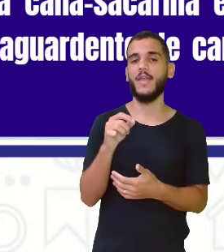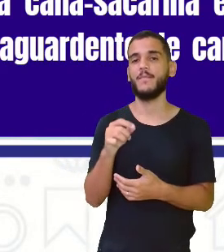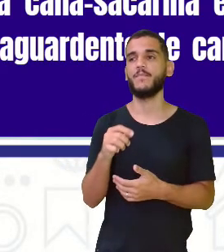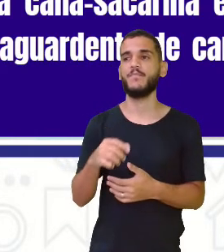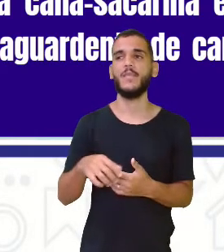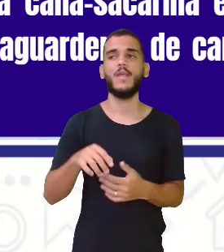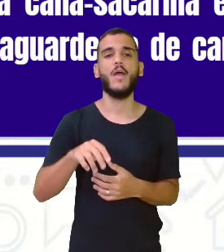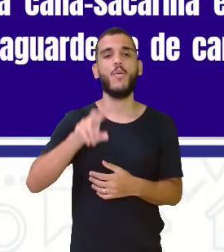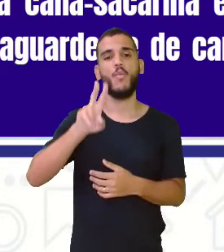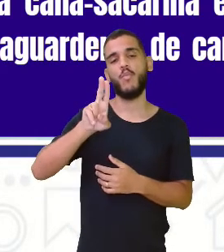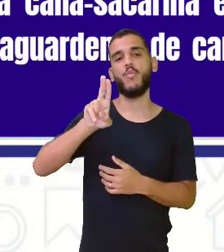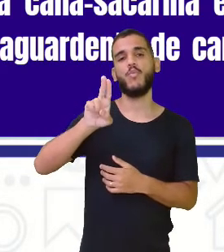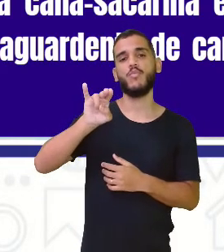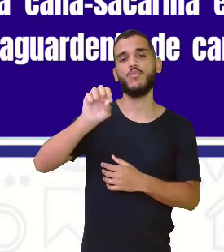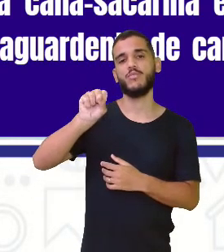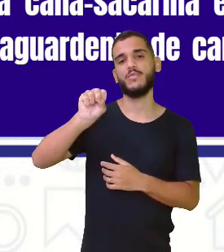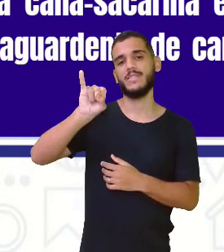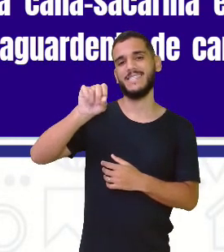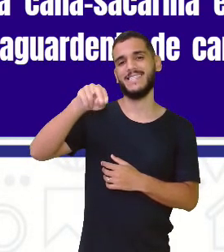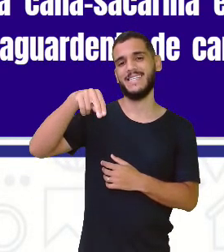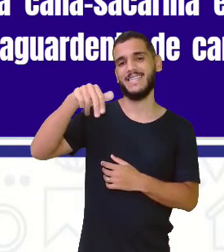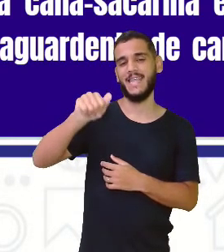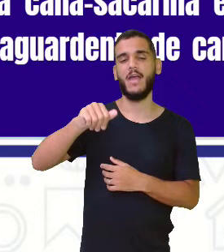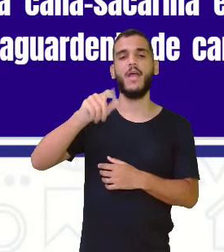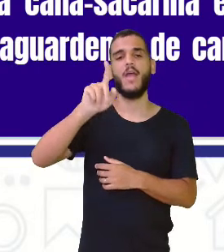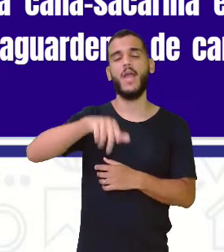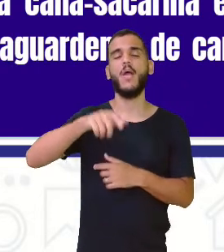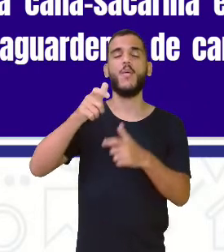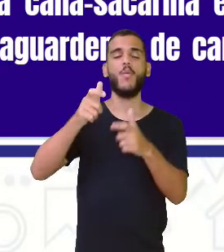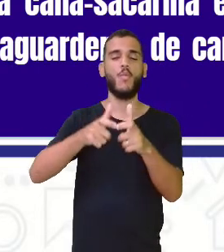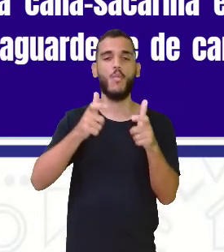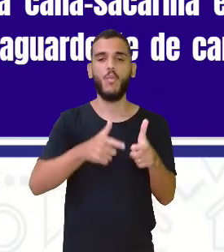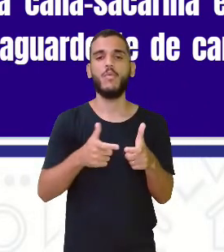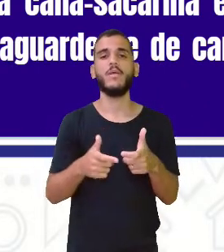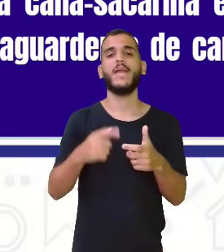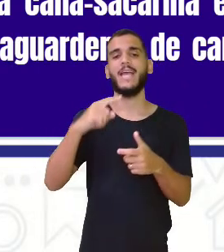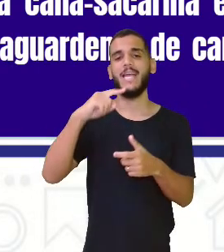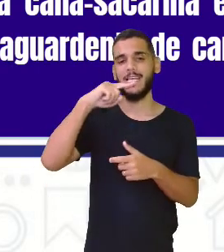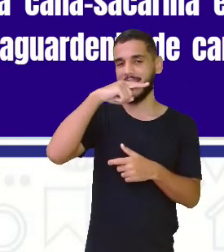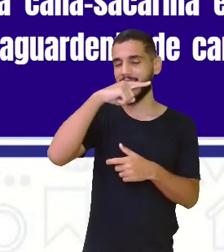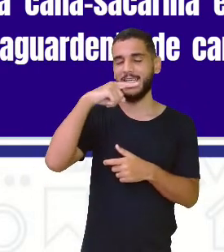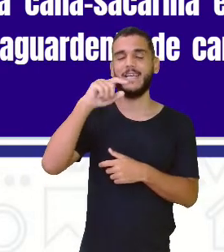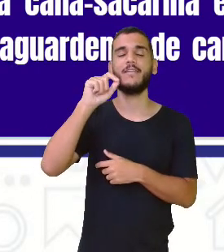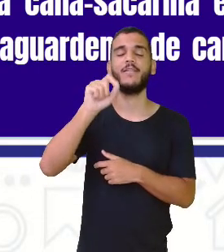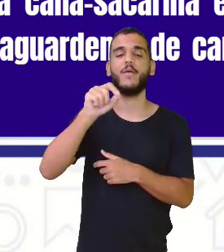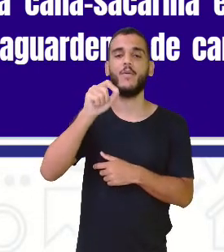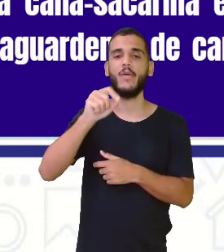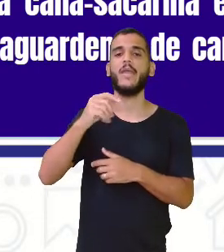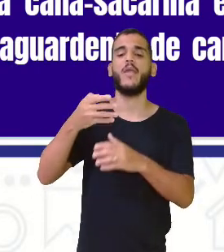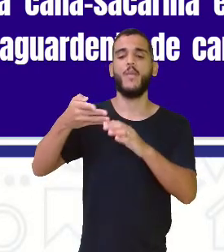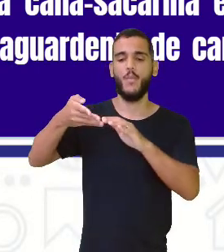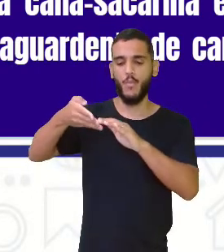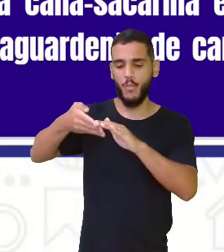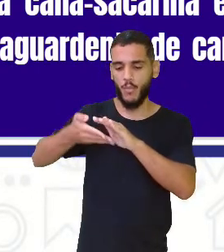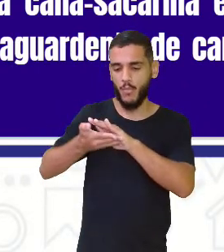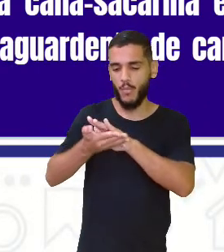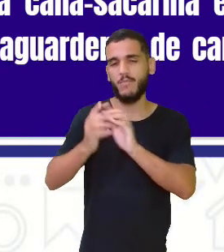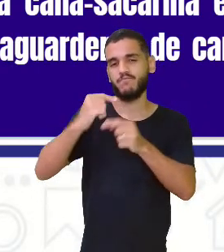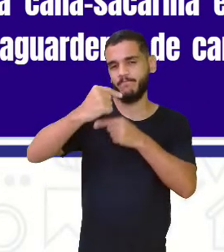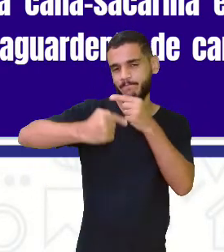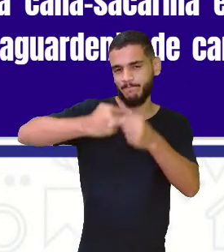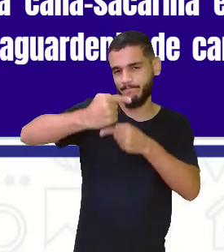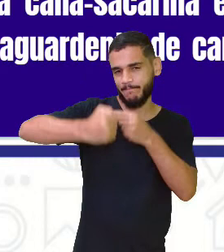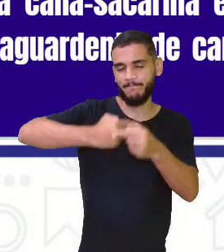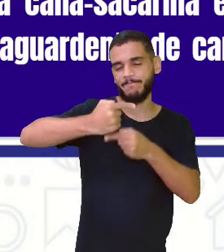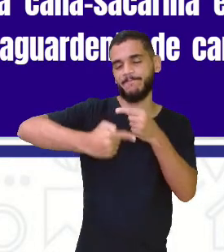vai ter a cana, né, sendo moída. Então era o local onde ia moer a